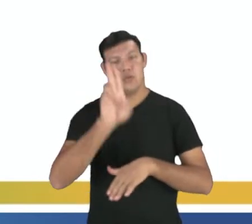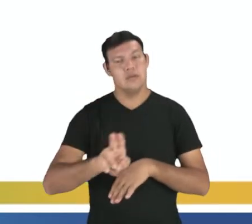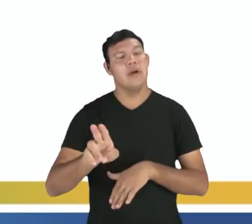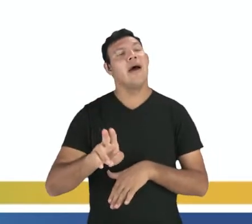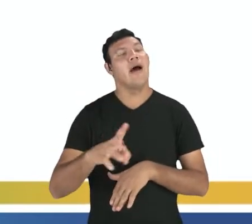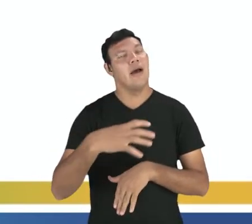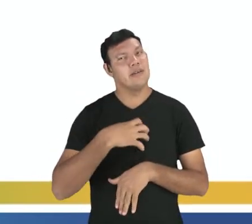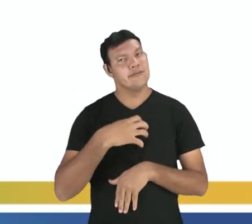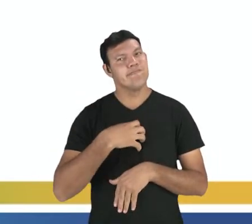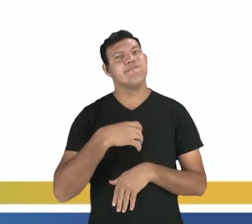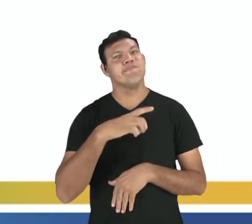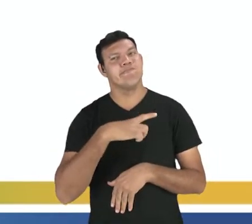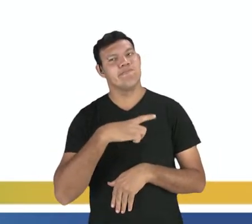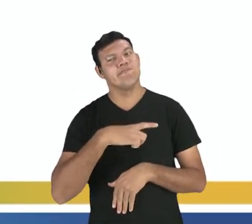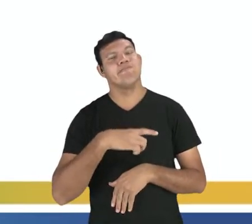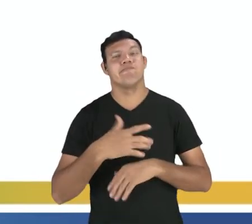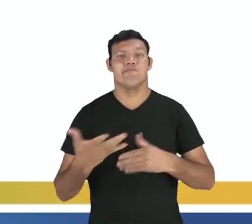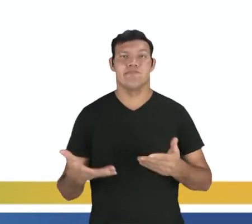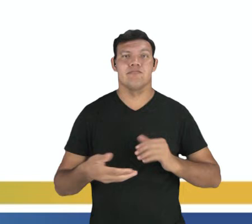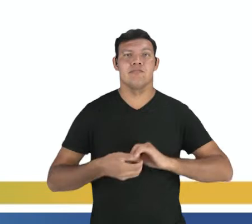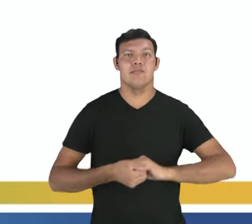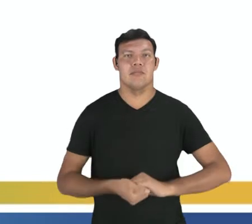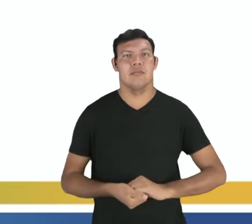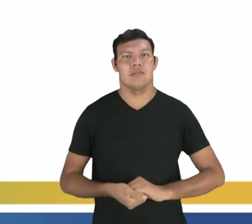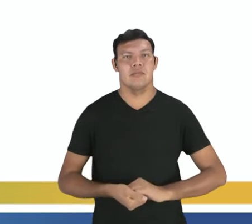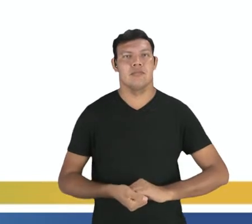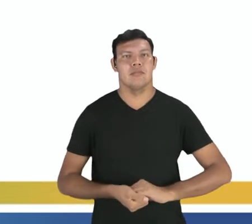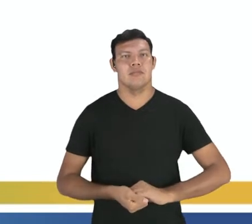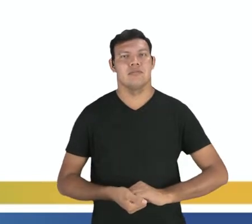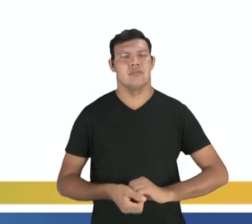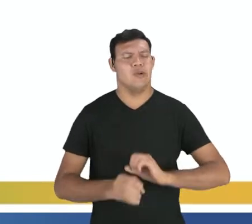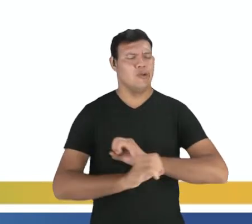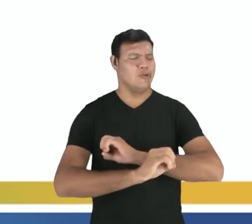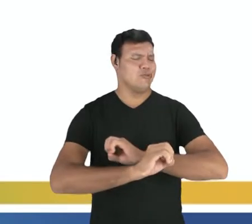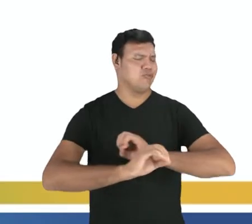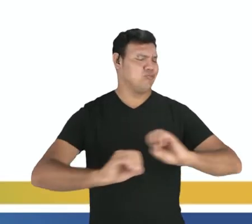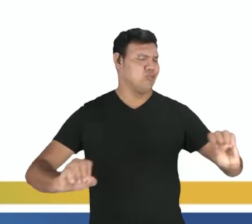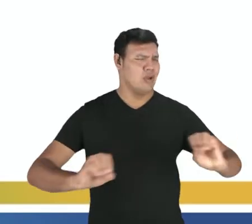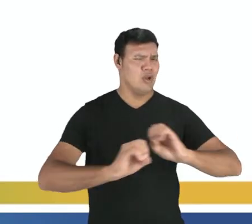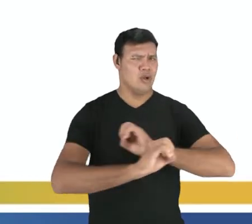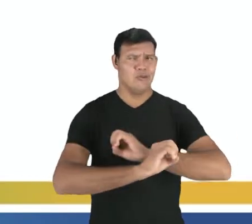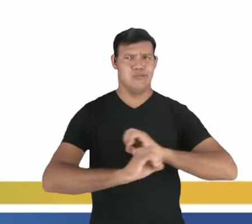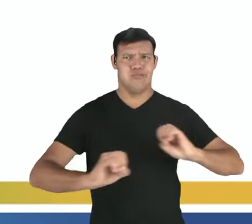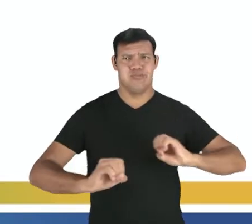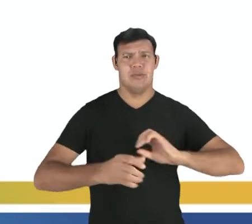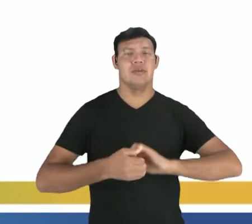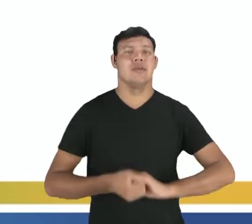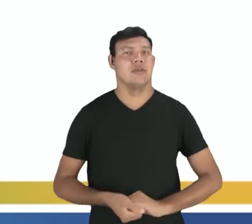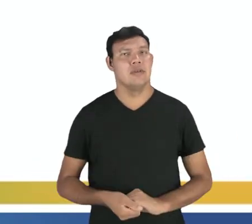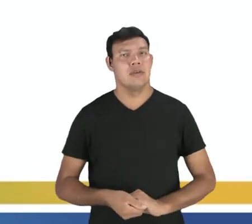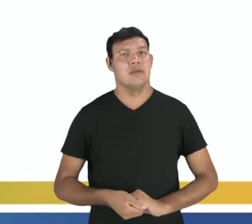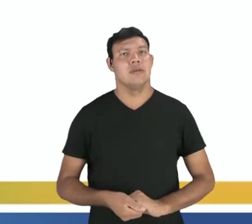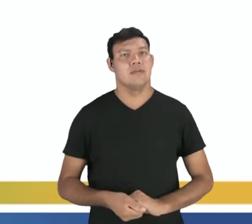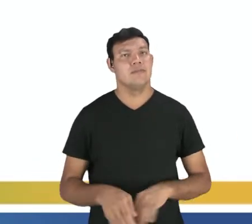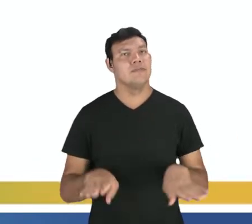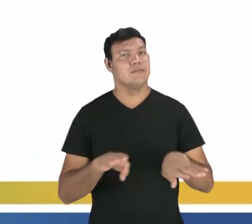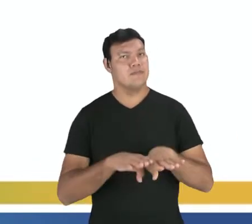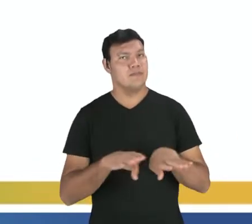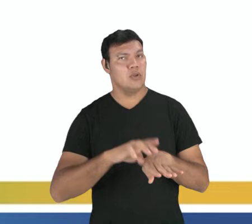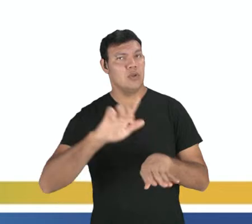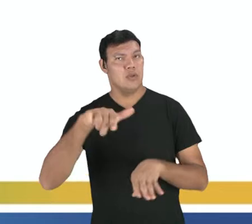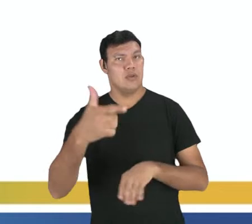Aí, incrivelmente horrível. Amazingly awful. Outro exemplo de